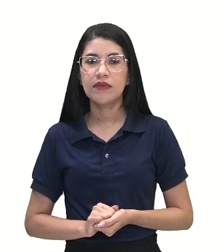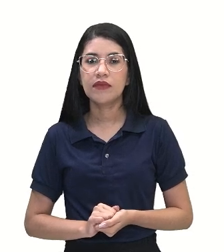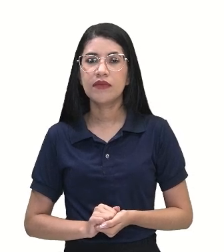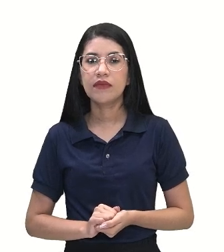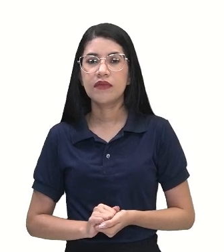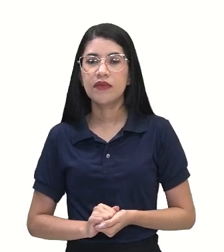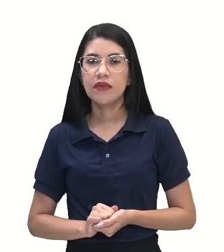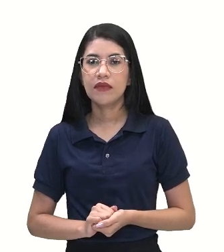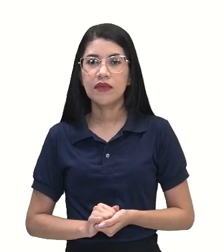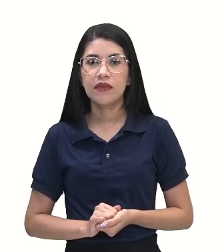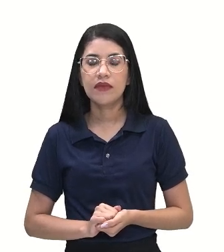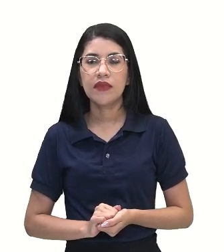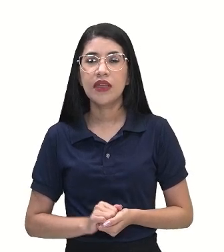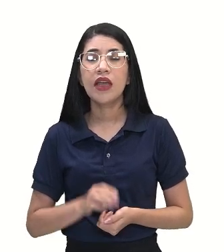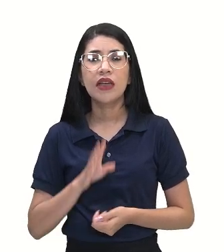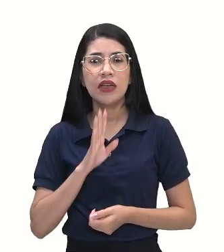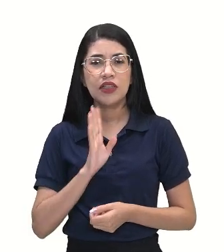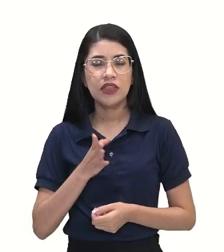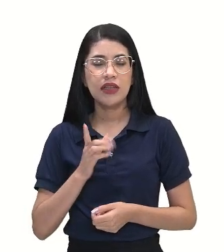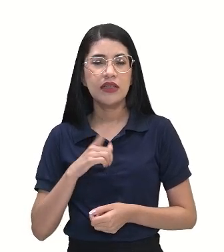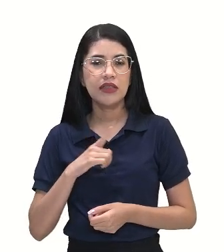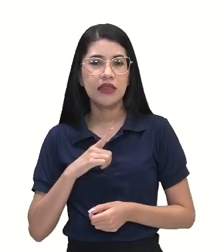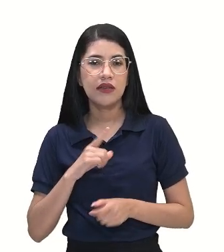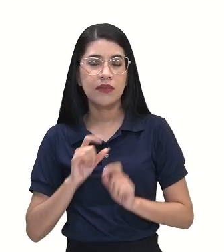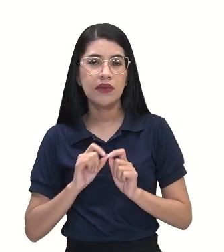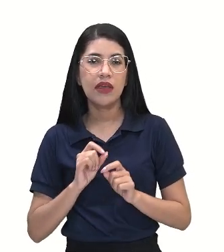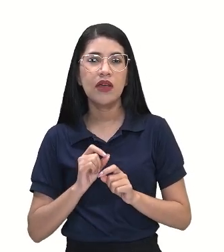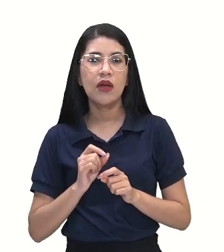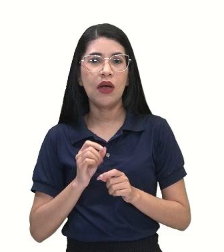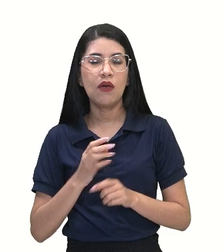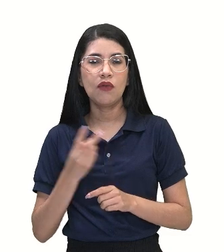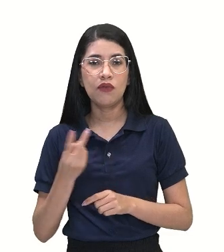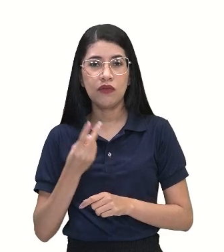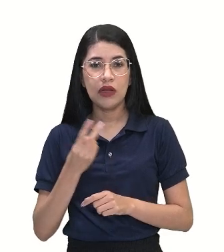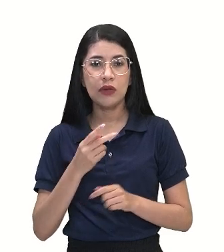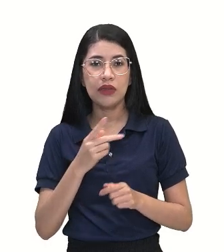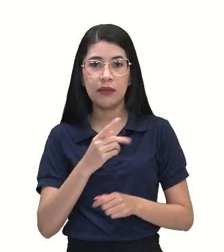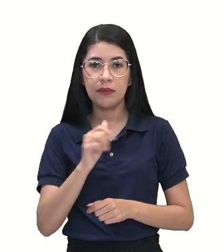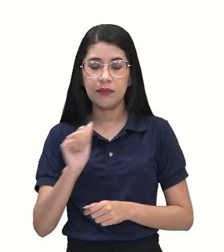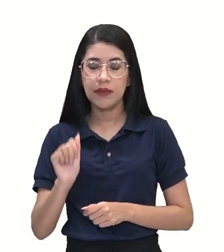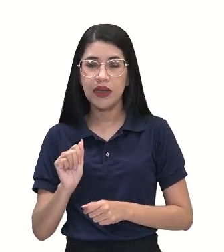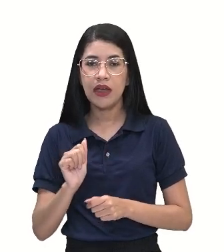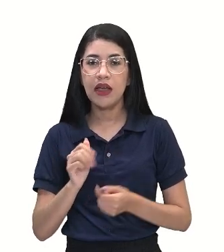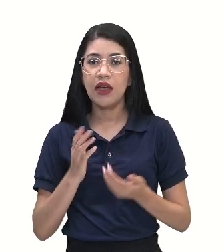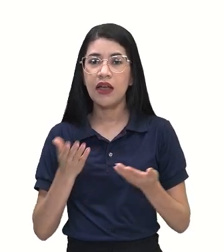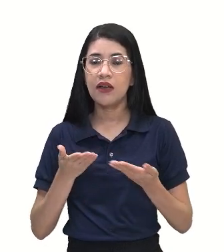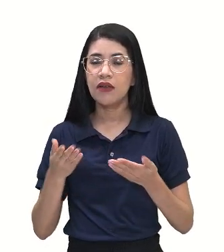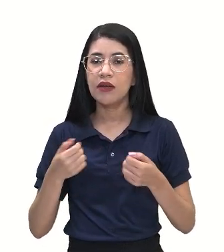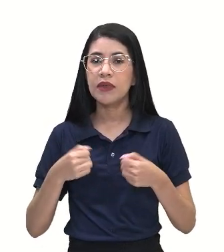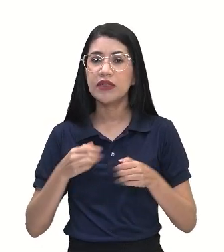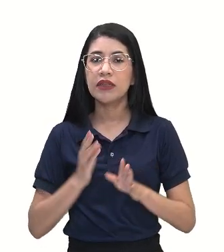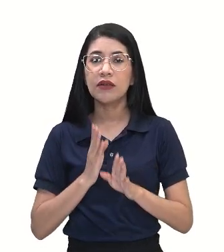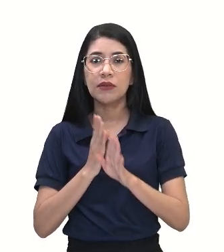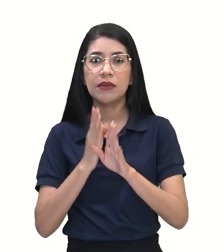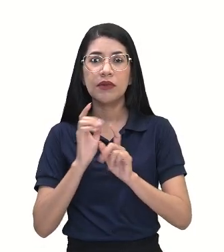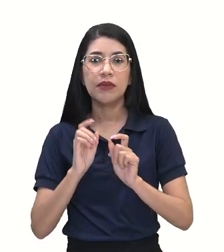Agora que eu já conheço a razão da PG, vamos identificar alguns termos aqui. Olha